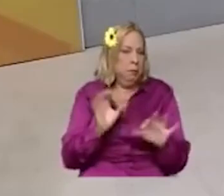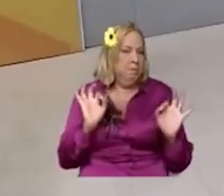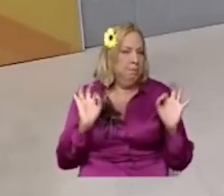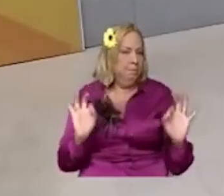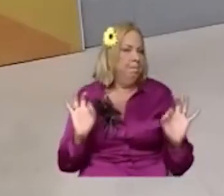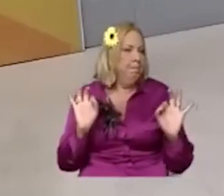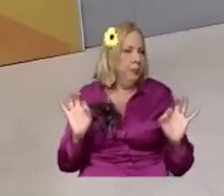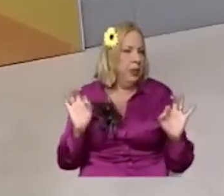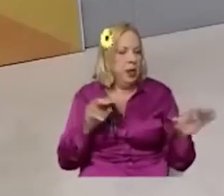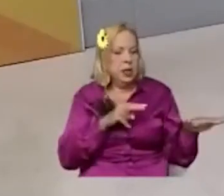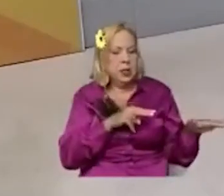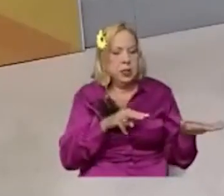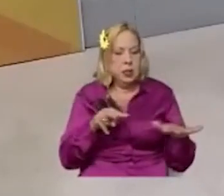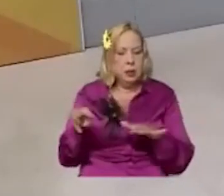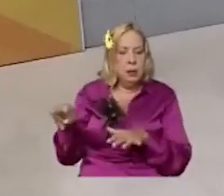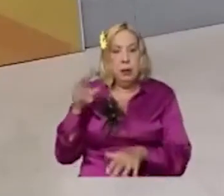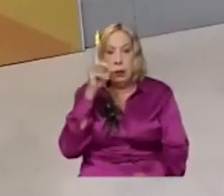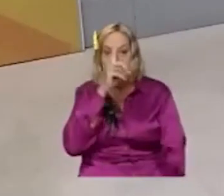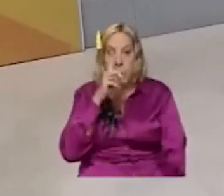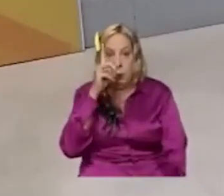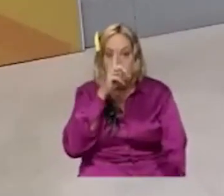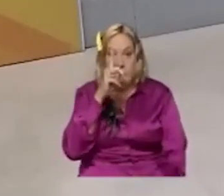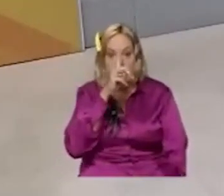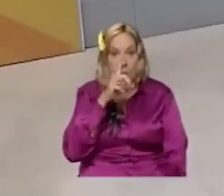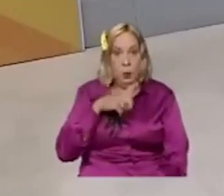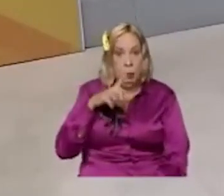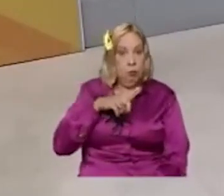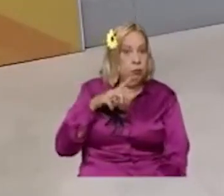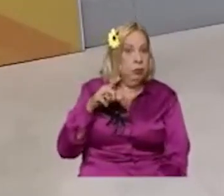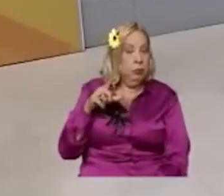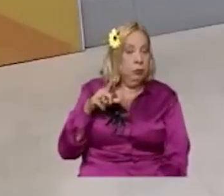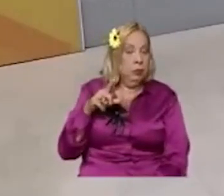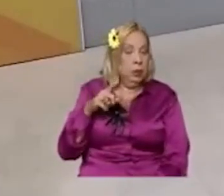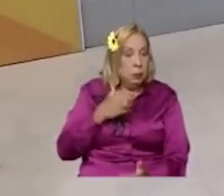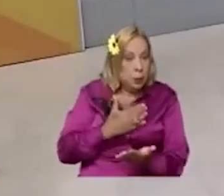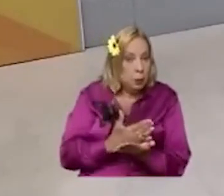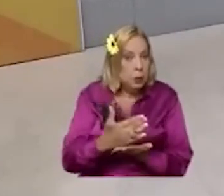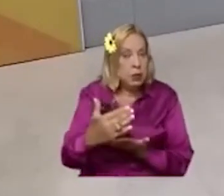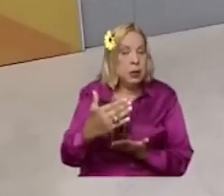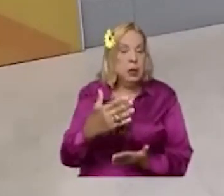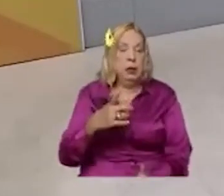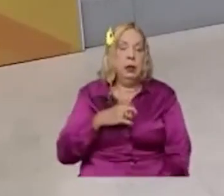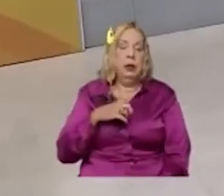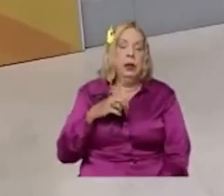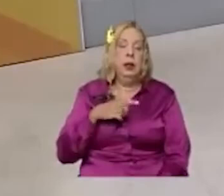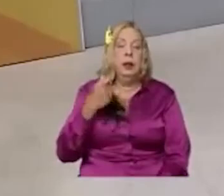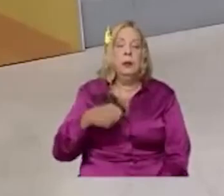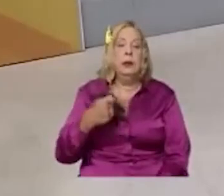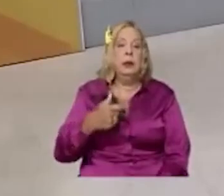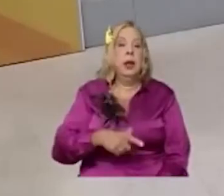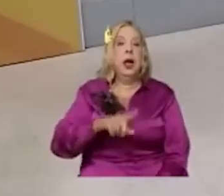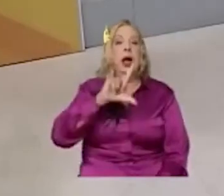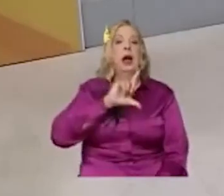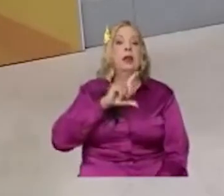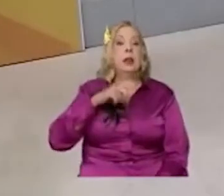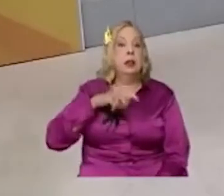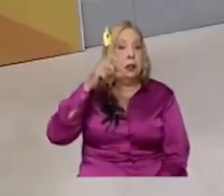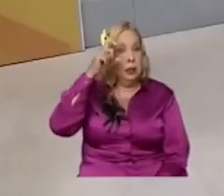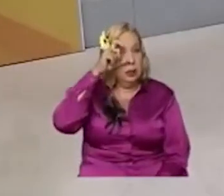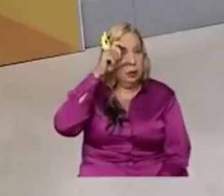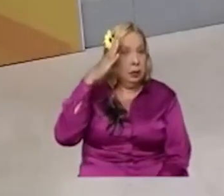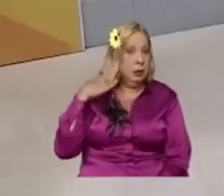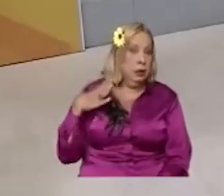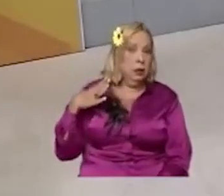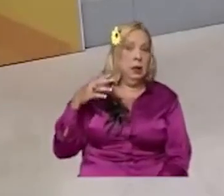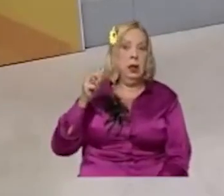disso, toda semana, todo domingão, super premiações, mas para que eles comecem a ser sorteados, precisamos da autorização da